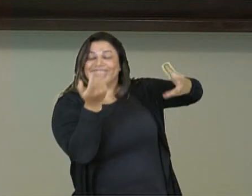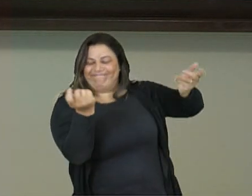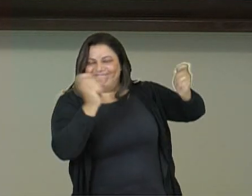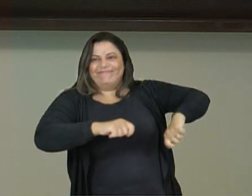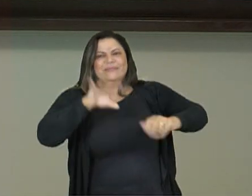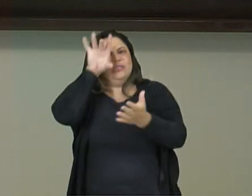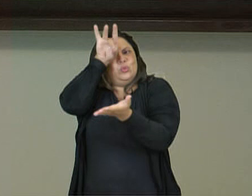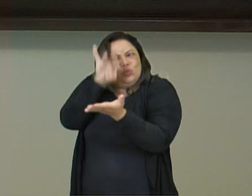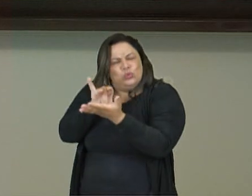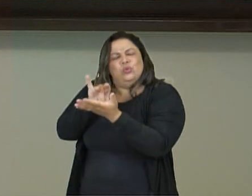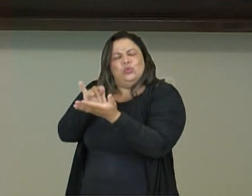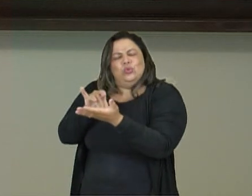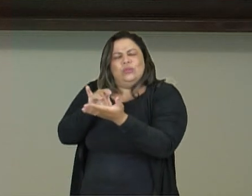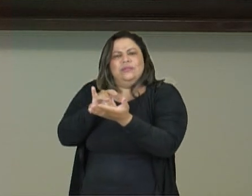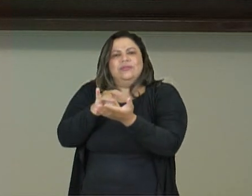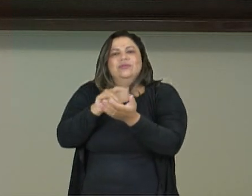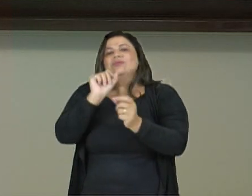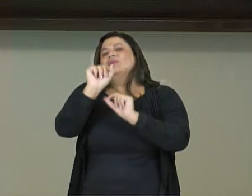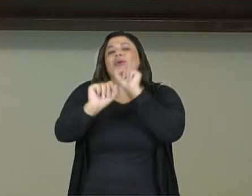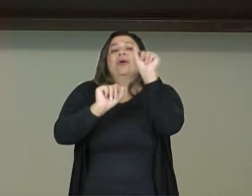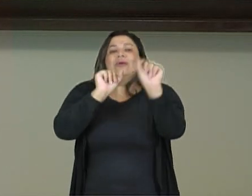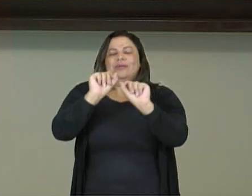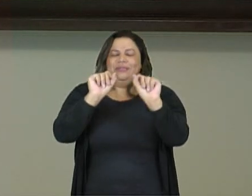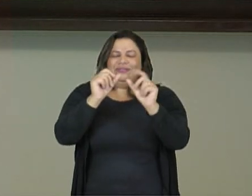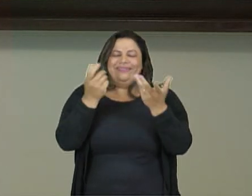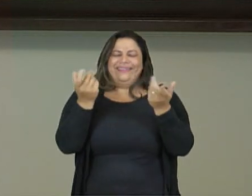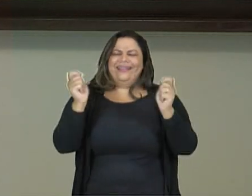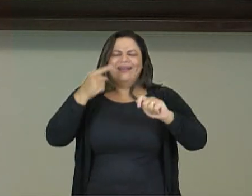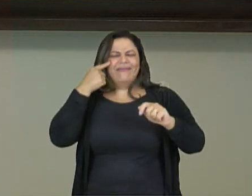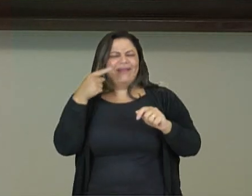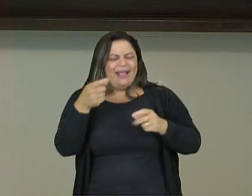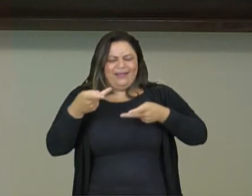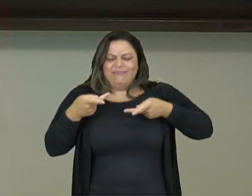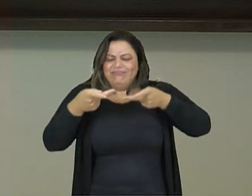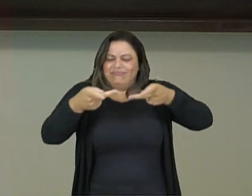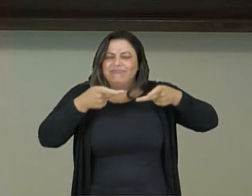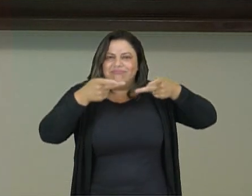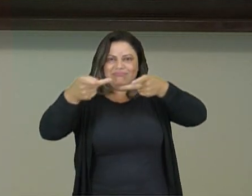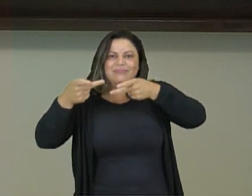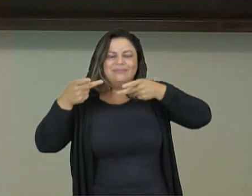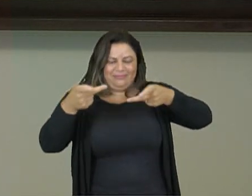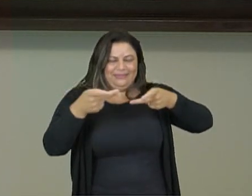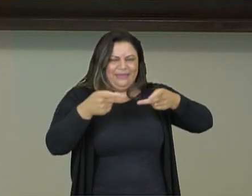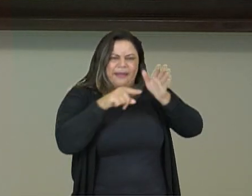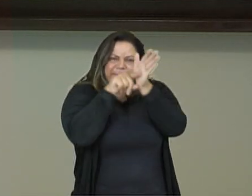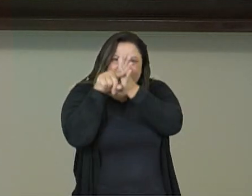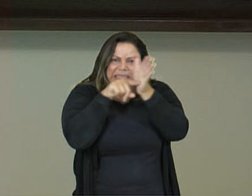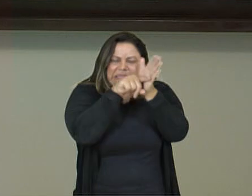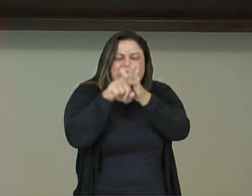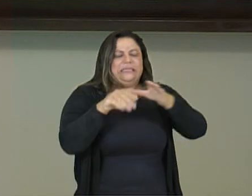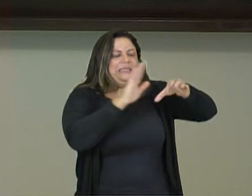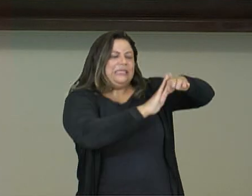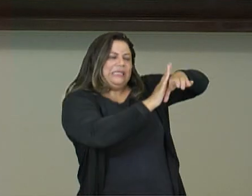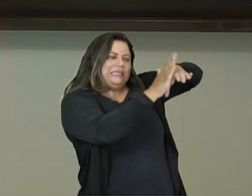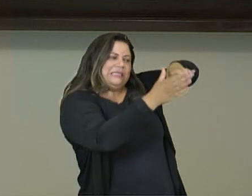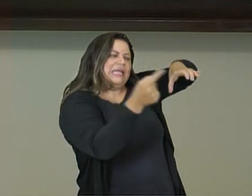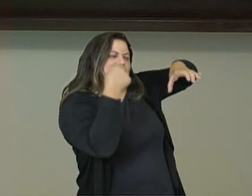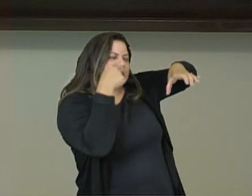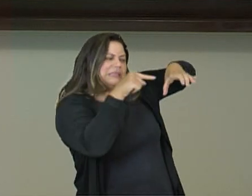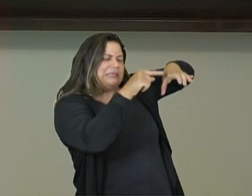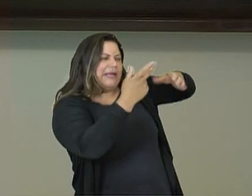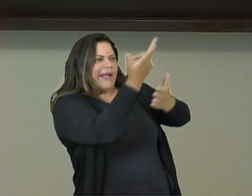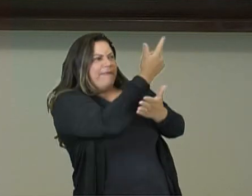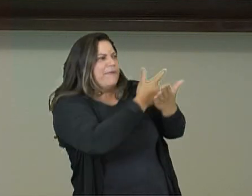até hoje, ali quando vai fazer as visitas nas cavernas, que os estudiosos fazem as pesquisas, a gente consegue descobrir que eles também